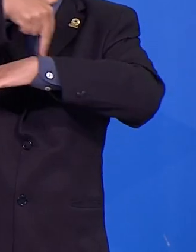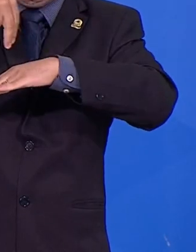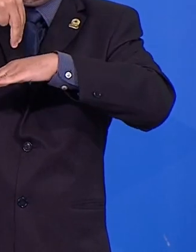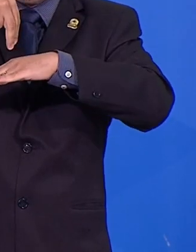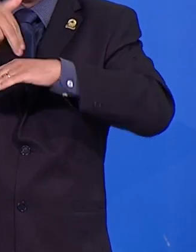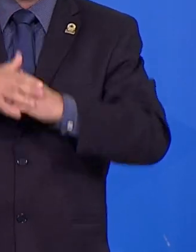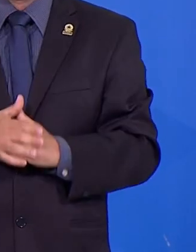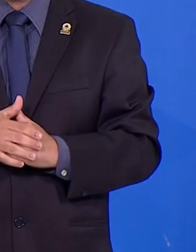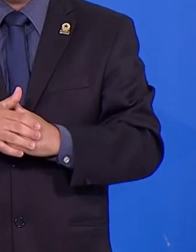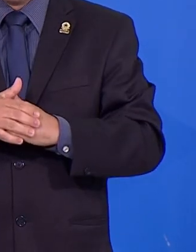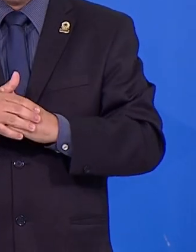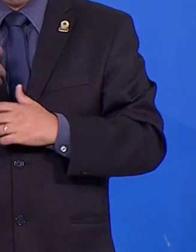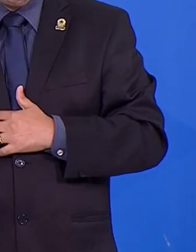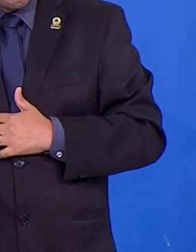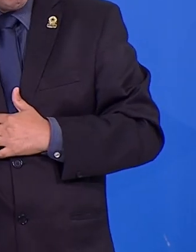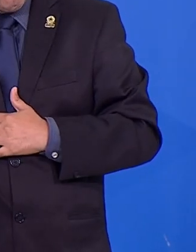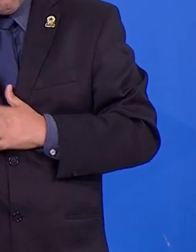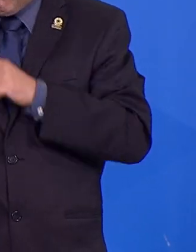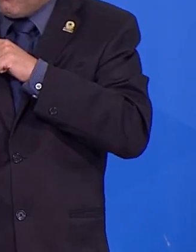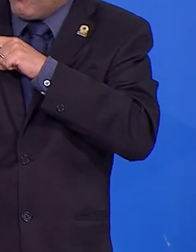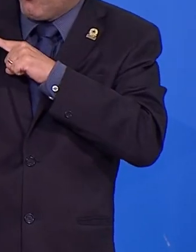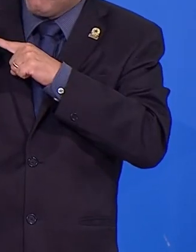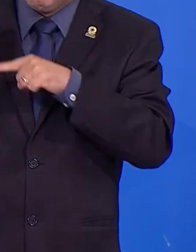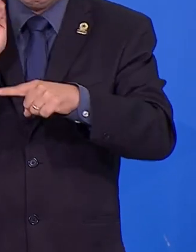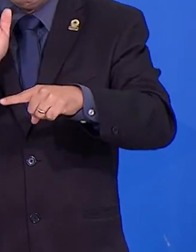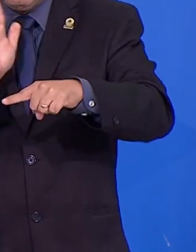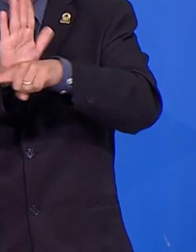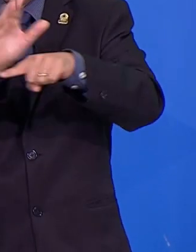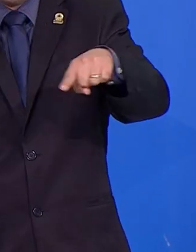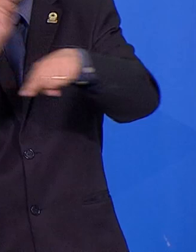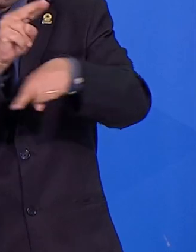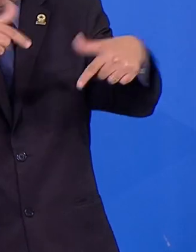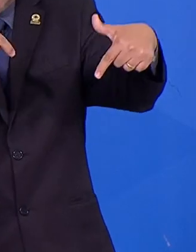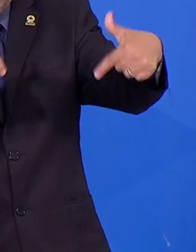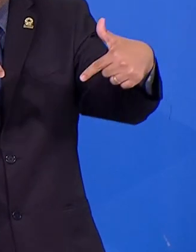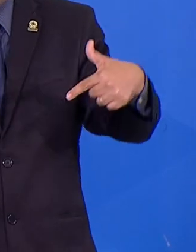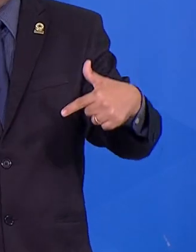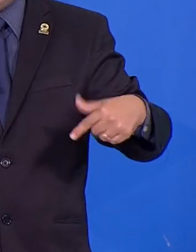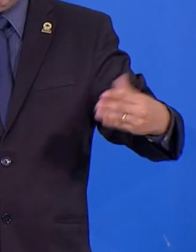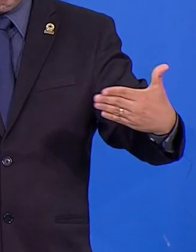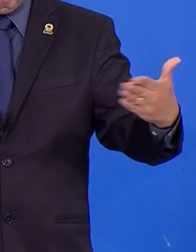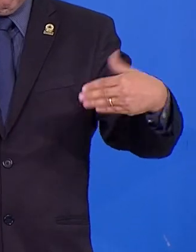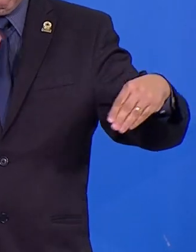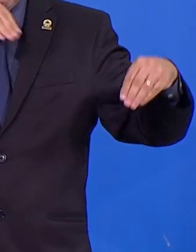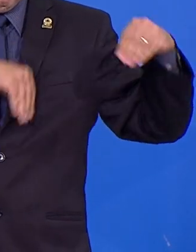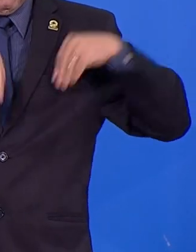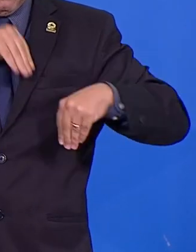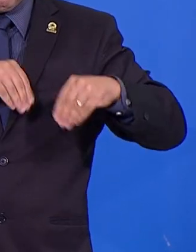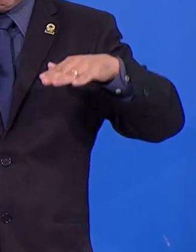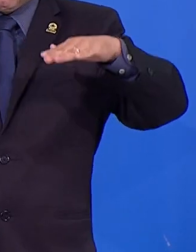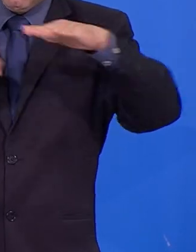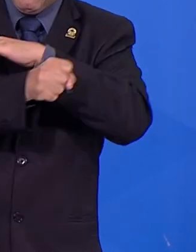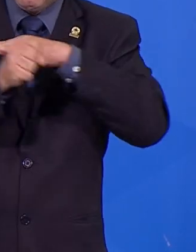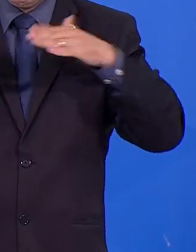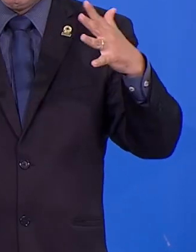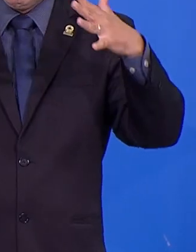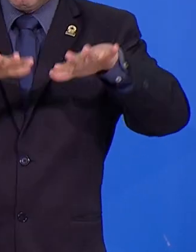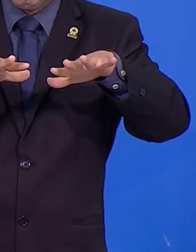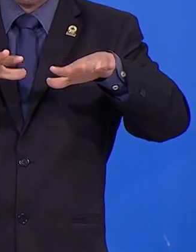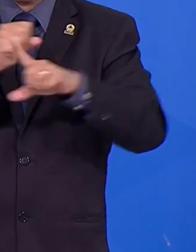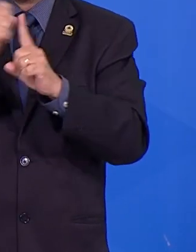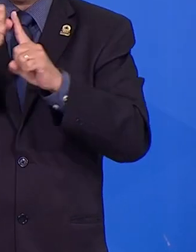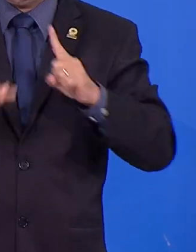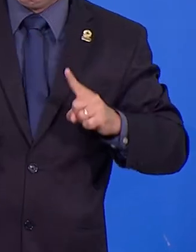A cultura é um ativo que gera emprego, renda, inclusão social, impostos,